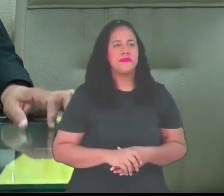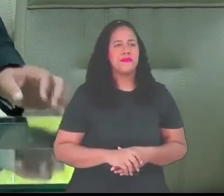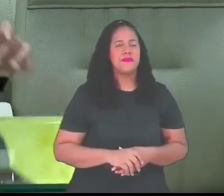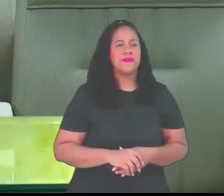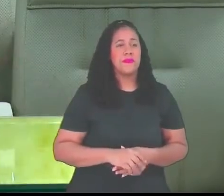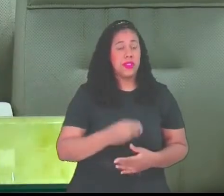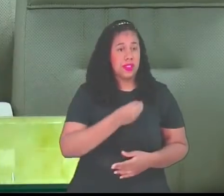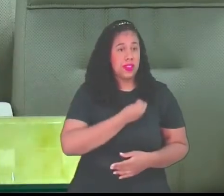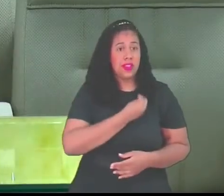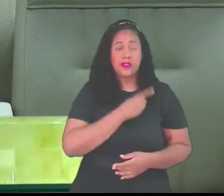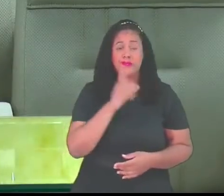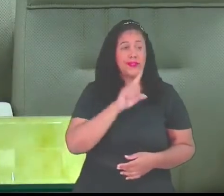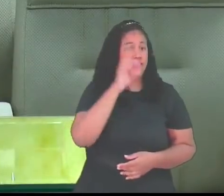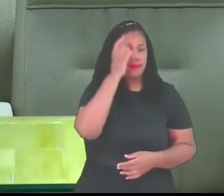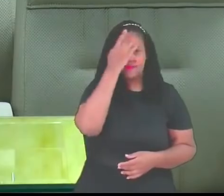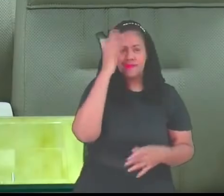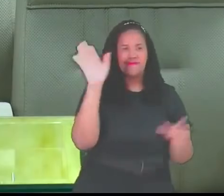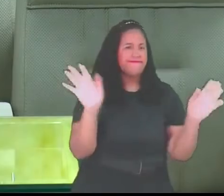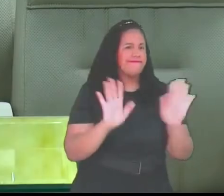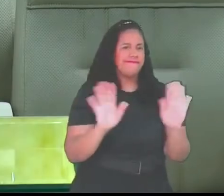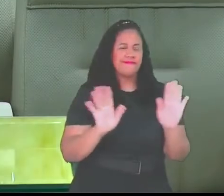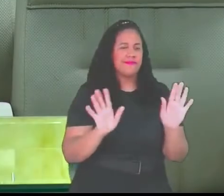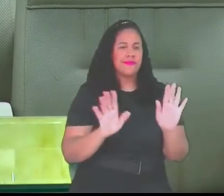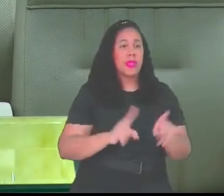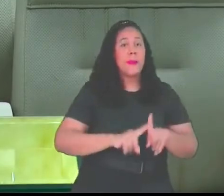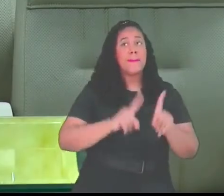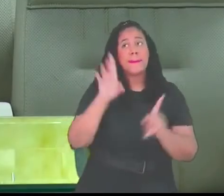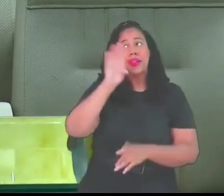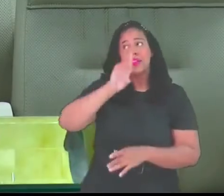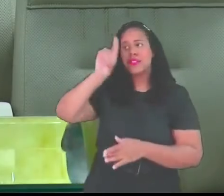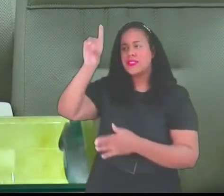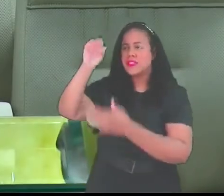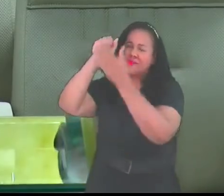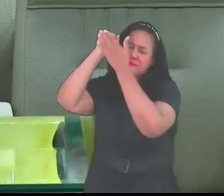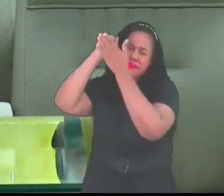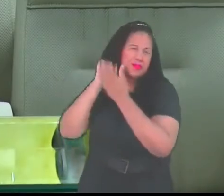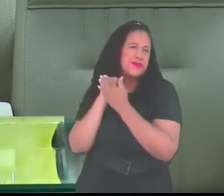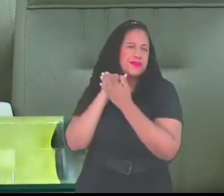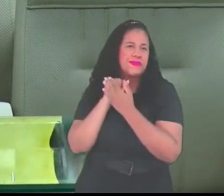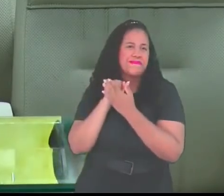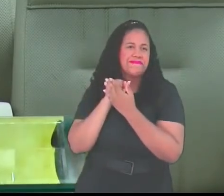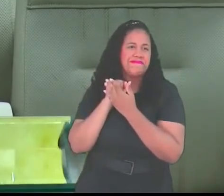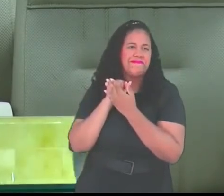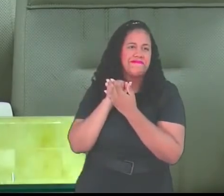A vida não é fácil, mas Deus é por nós.